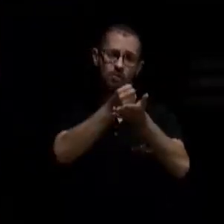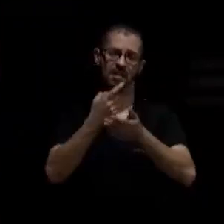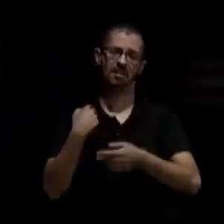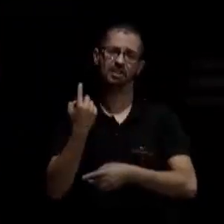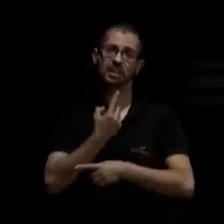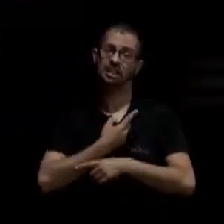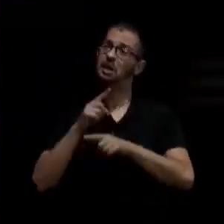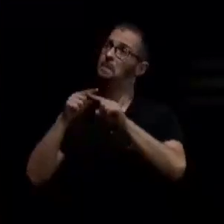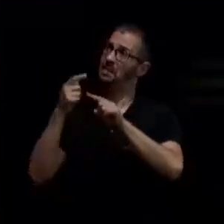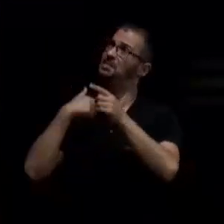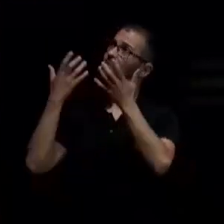quero vocês no mundo.